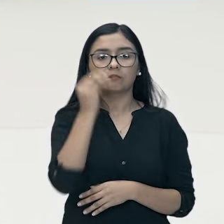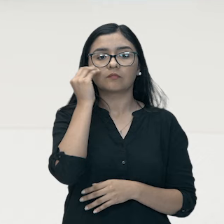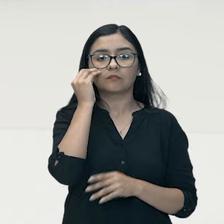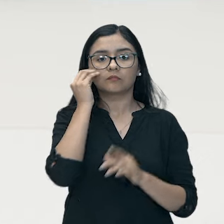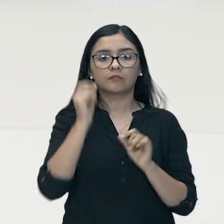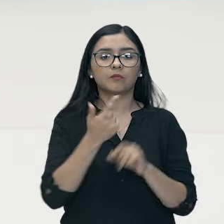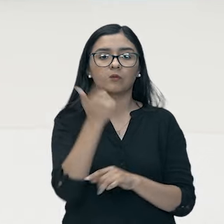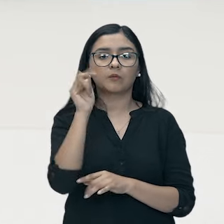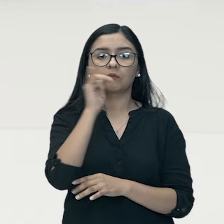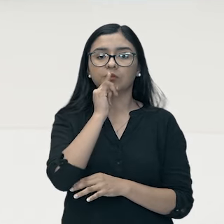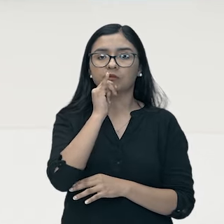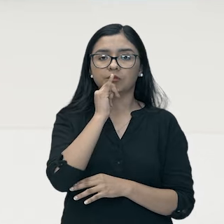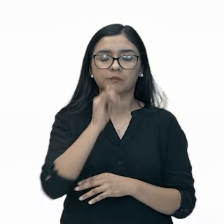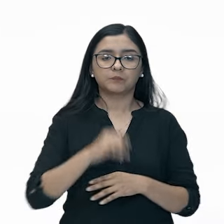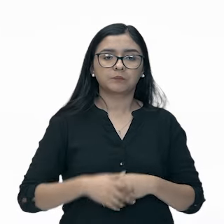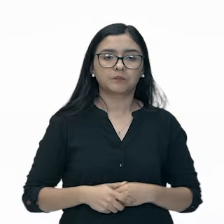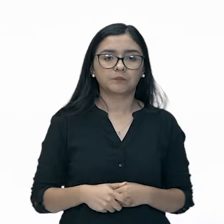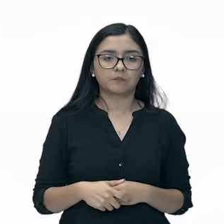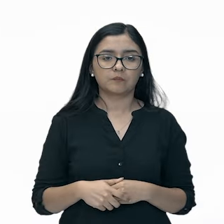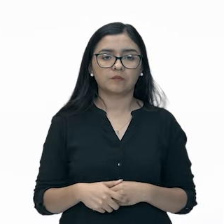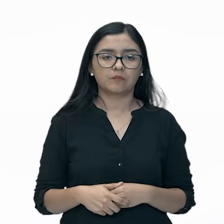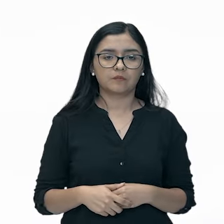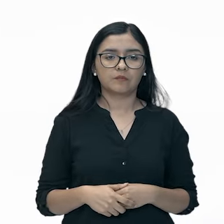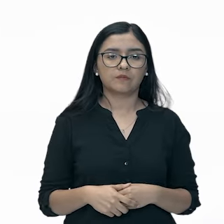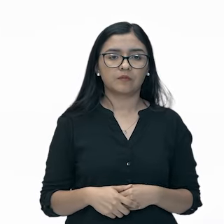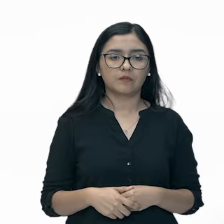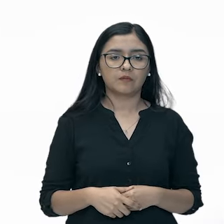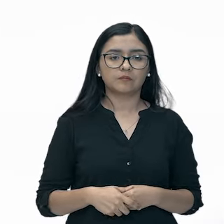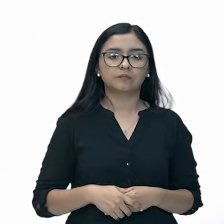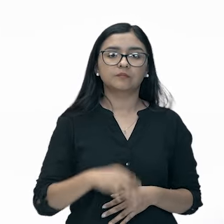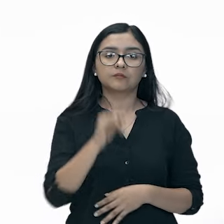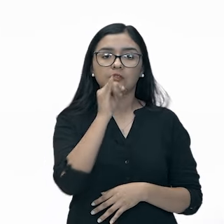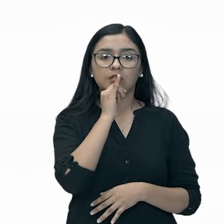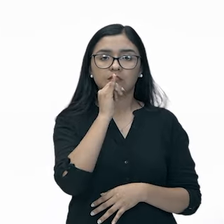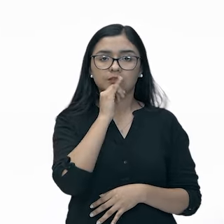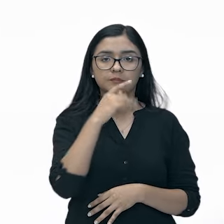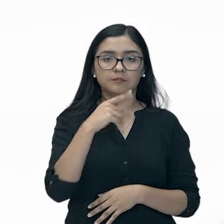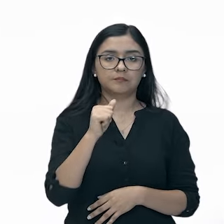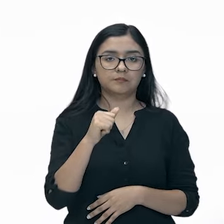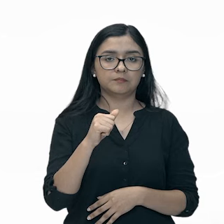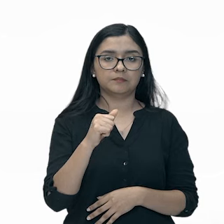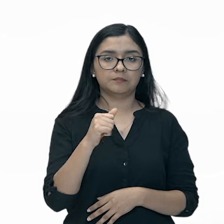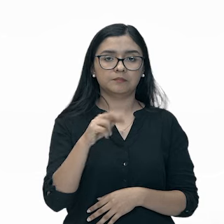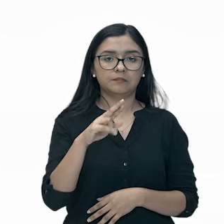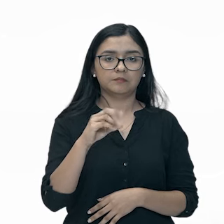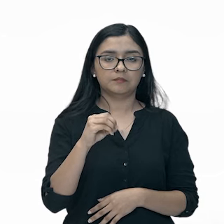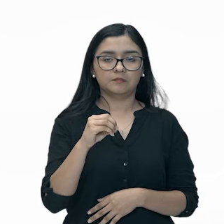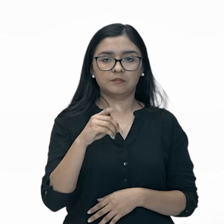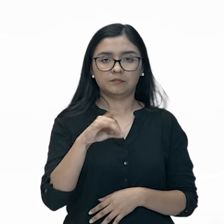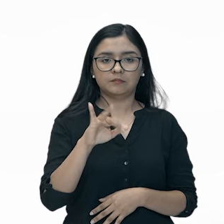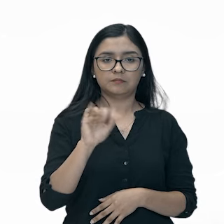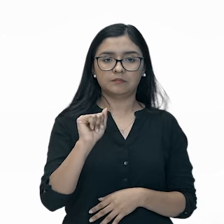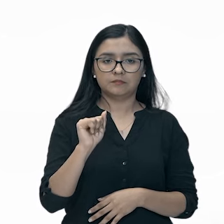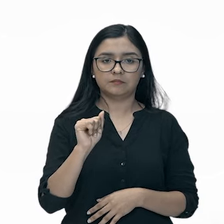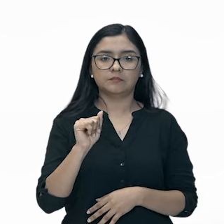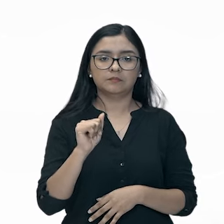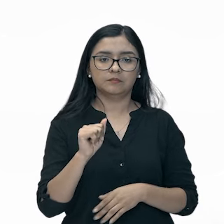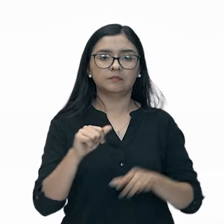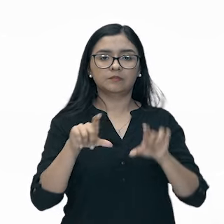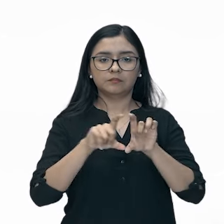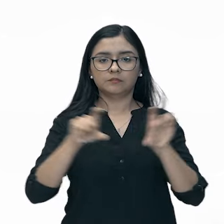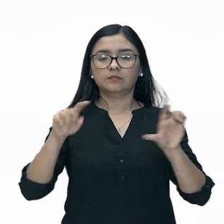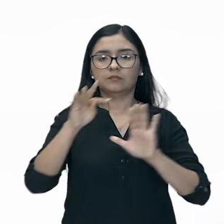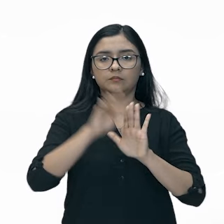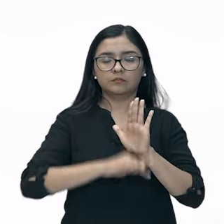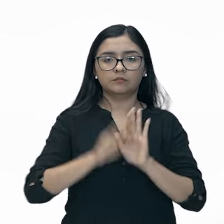nosso exemplo olha o que o nosso exemplo diz exemplo de paródia canção do exílio de Gonçalves Dias foi um texto aí que a gente viu no